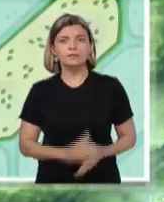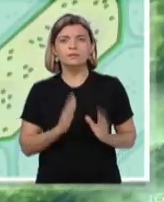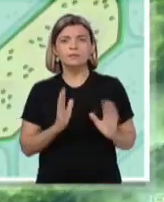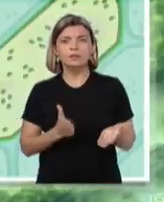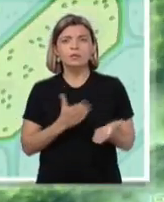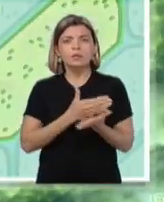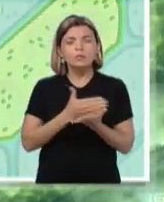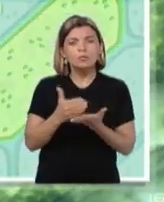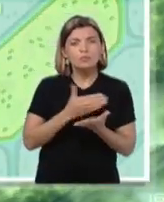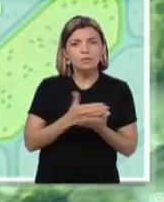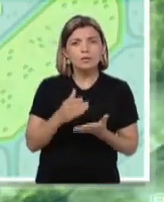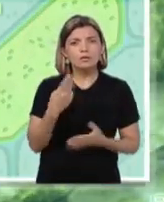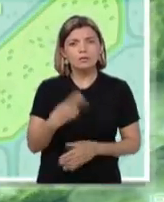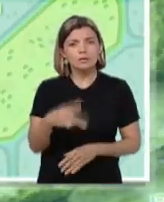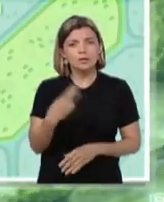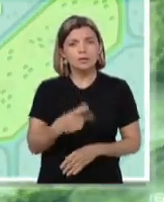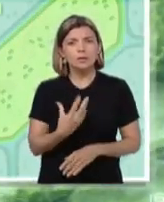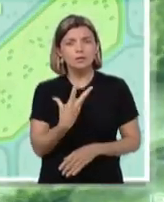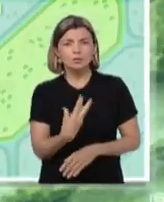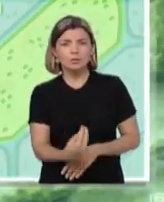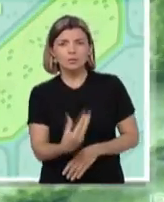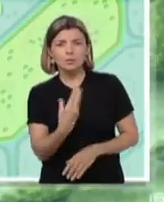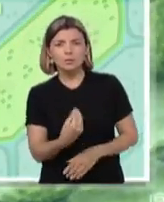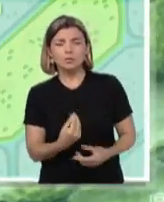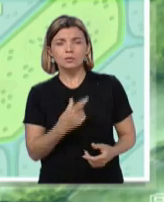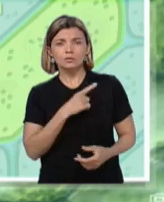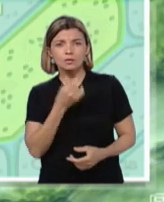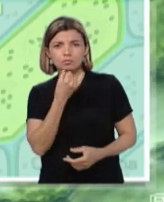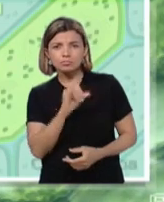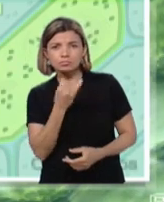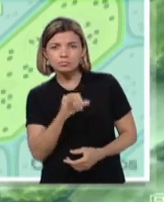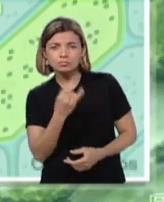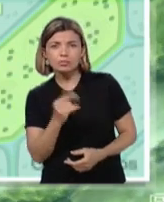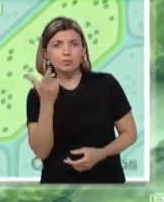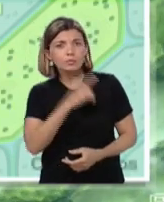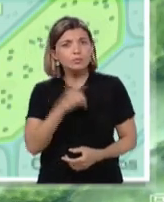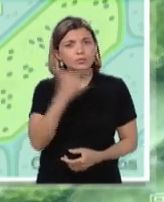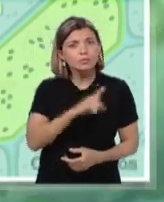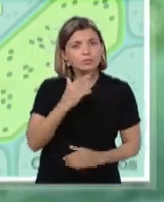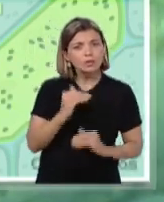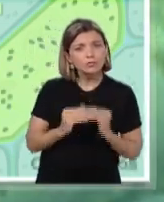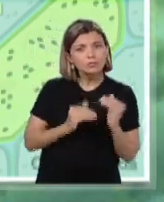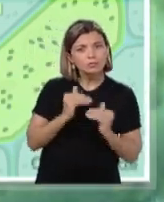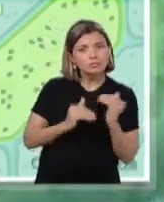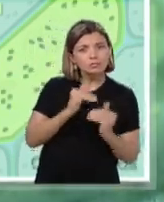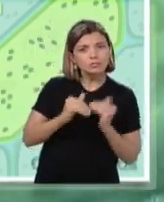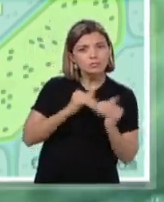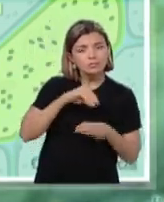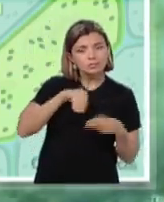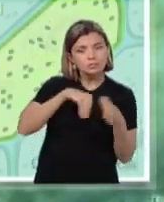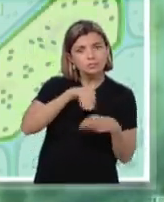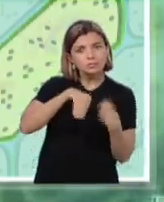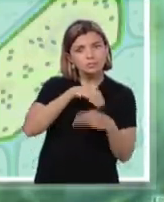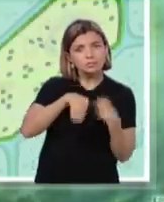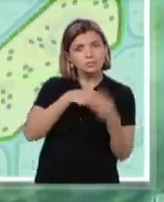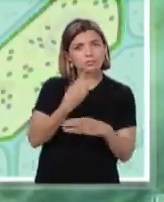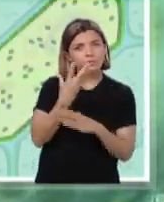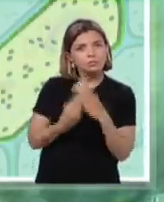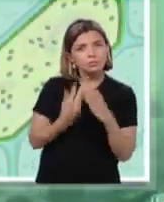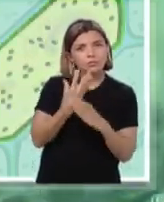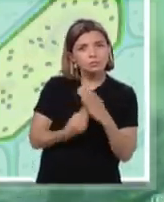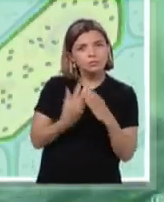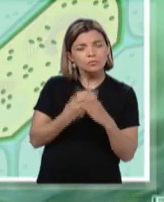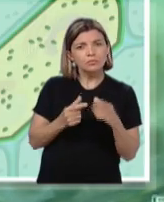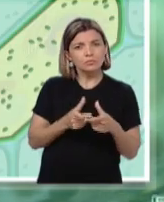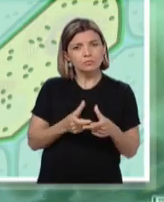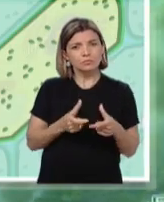Dessa maneira, os seres autotróficos obtêm a energia necessária para a realização de seus processos vitais e síntese de